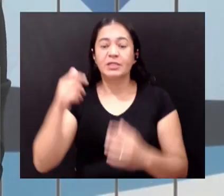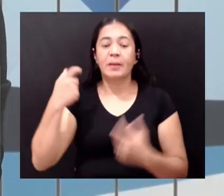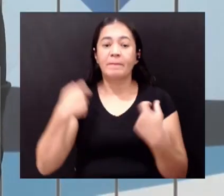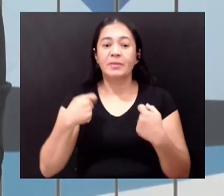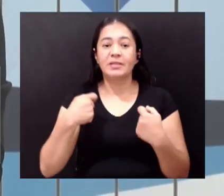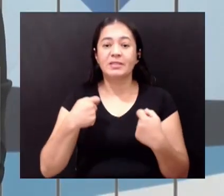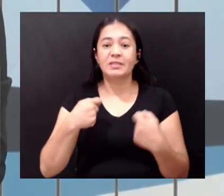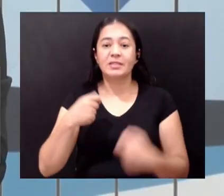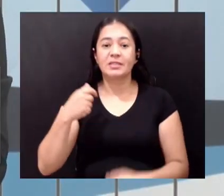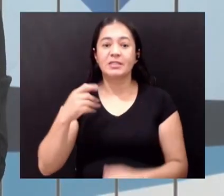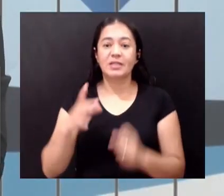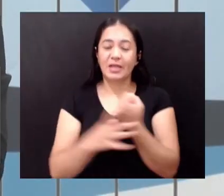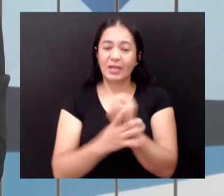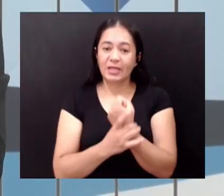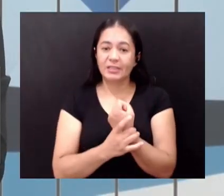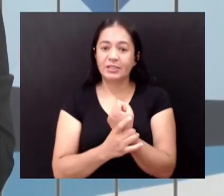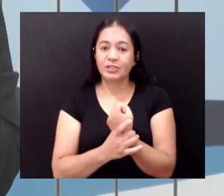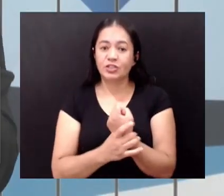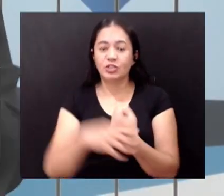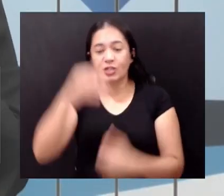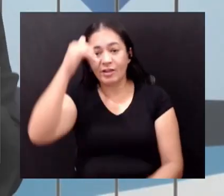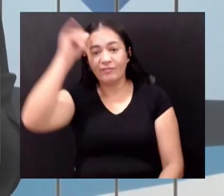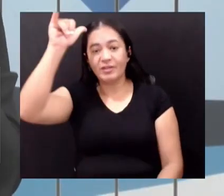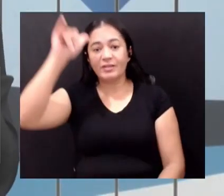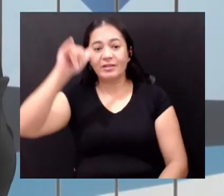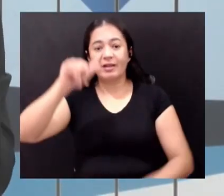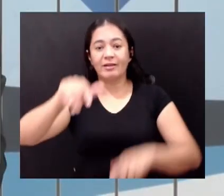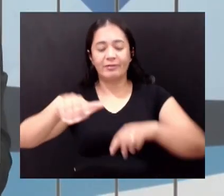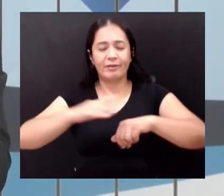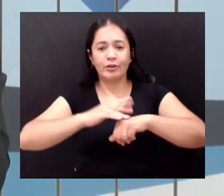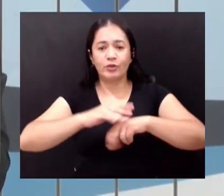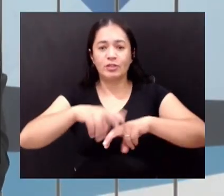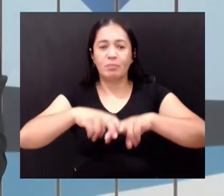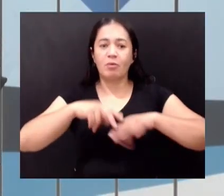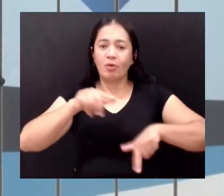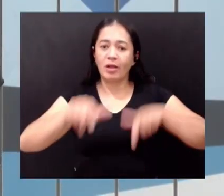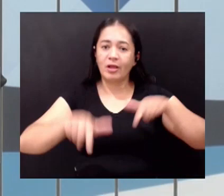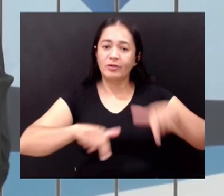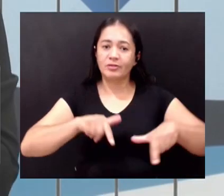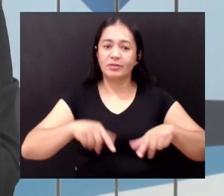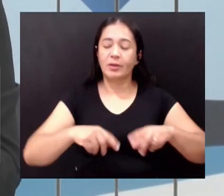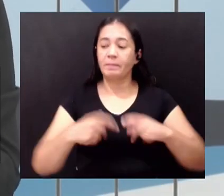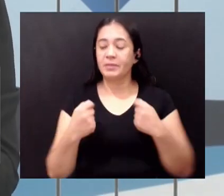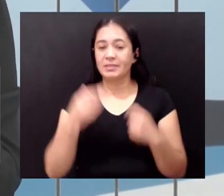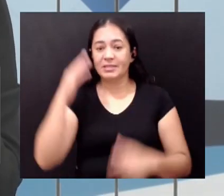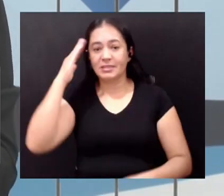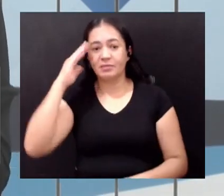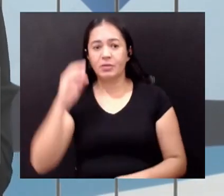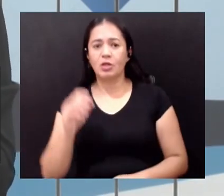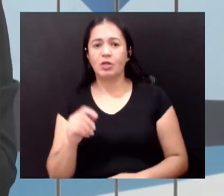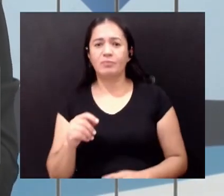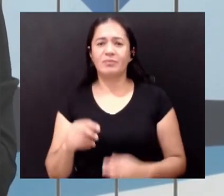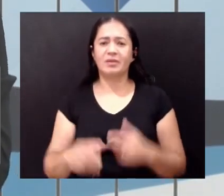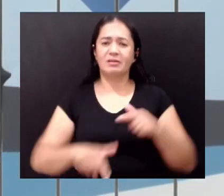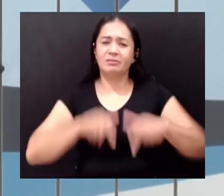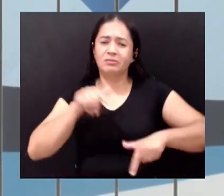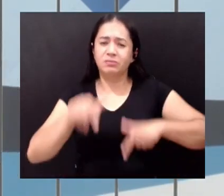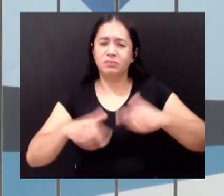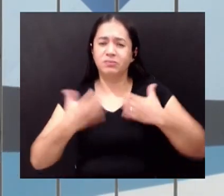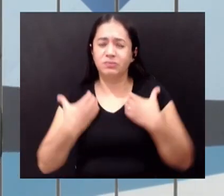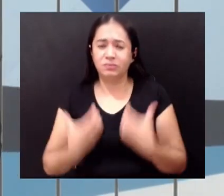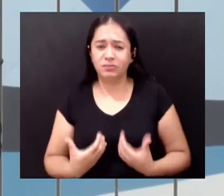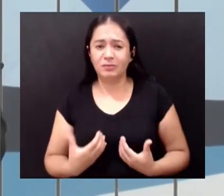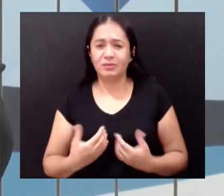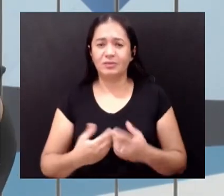do trabalho. Então, ele precisa entender tudo que está sujeito a acontecer ali, né? Então, carga de trabalho excessiva, abuso,